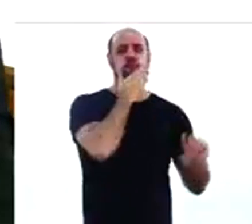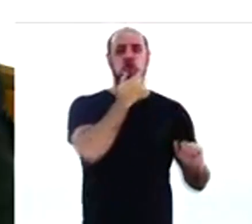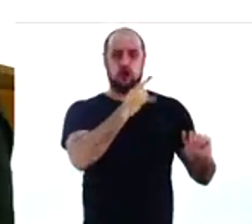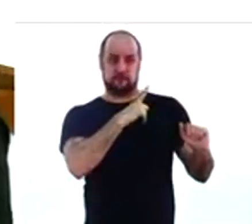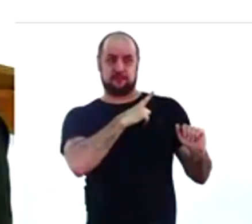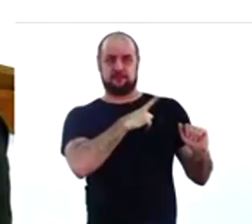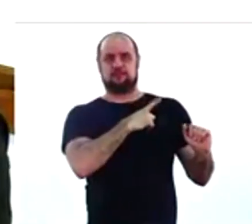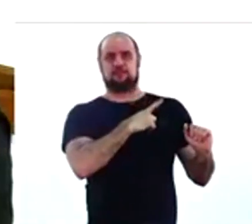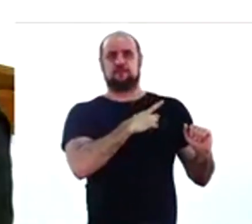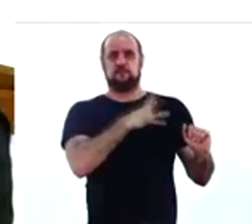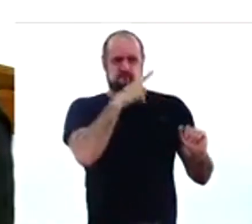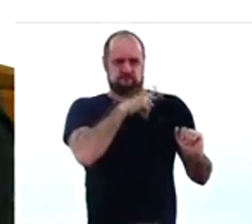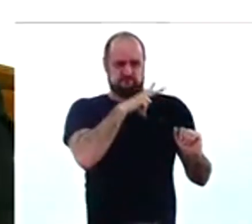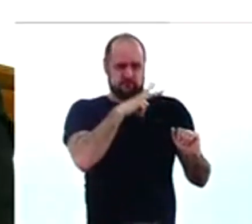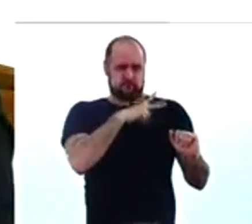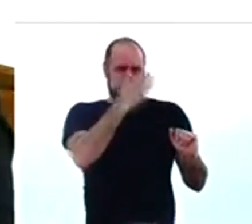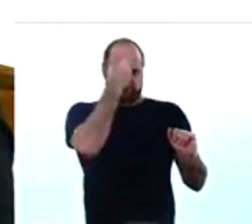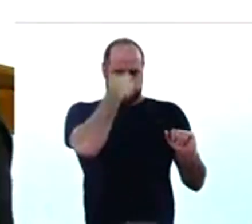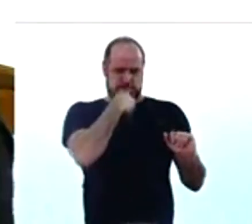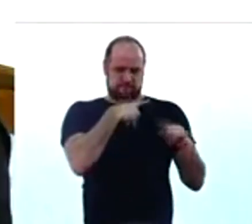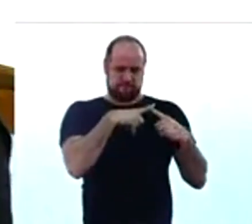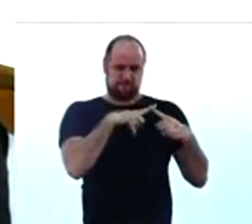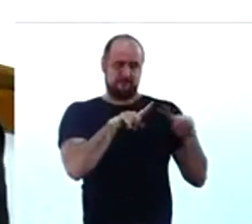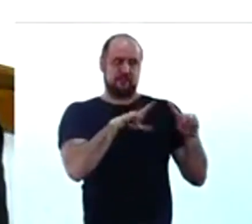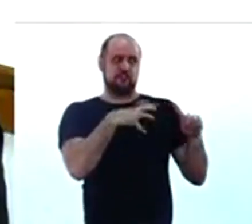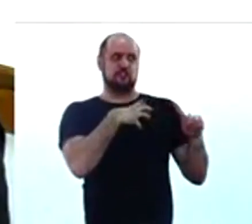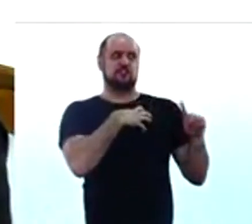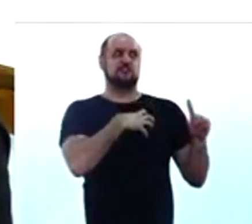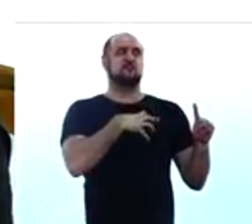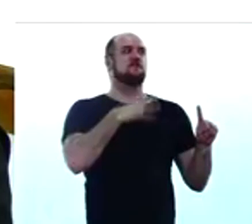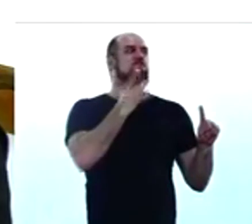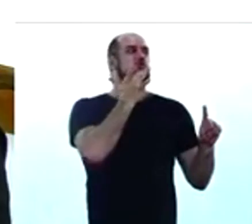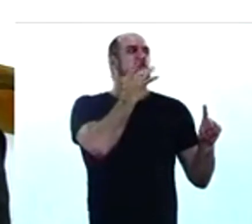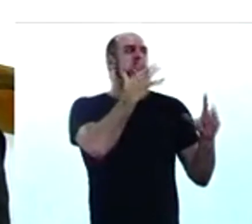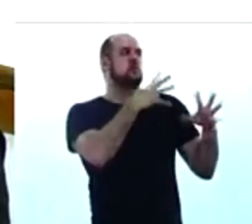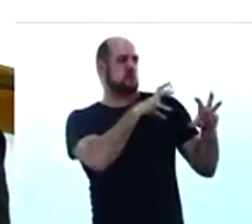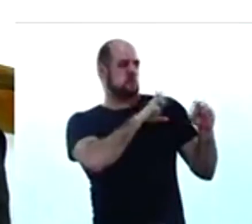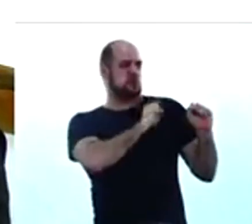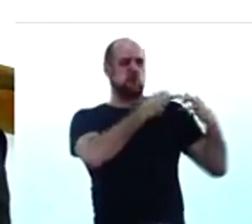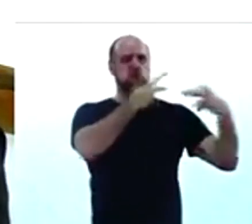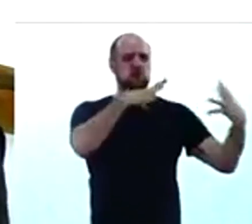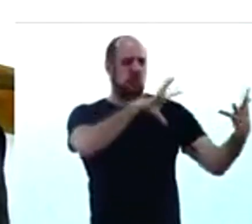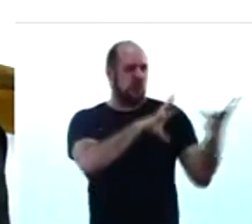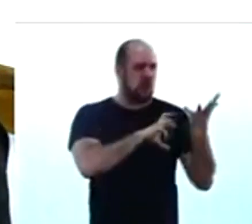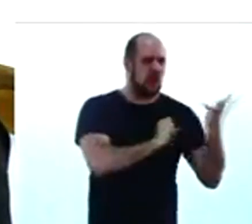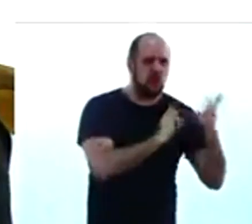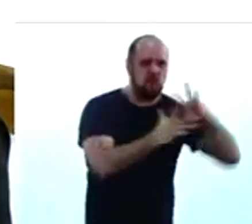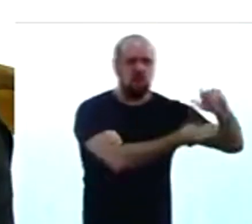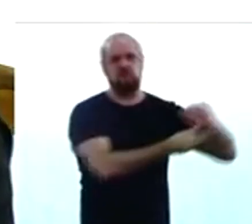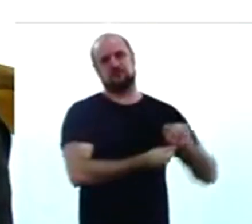que ele não conta para ninguém, mas ele os satisfaz de alguma maneira, suas paixões